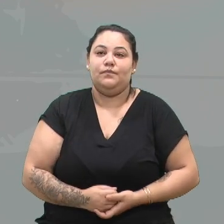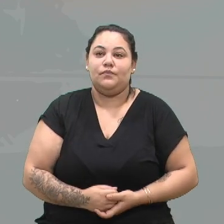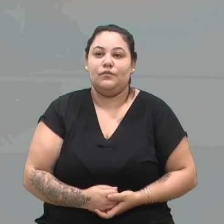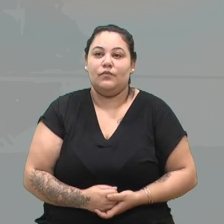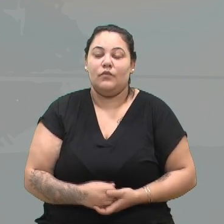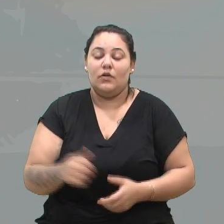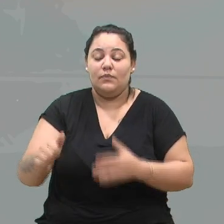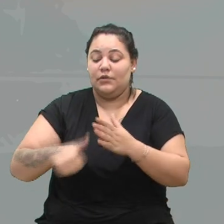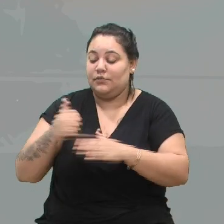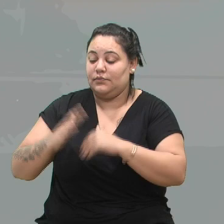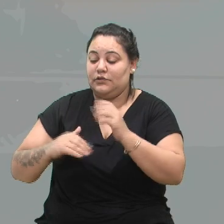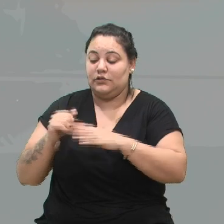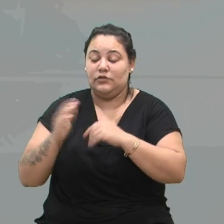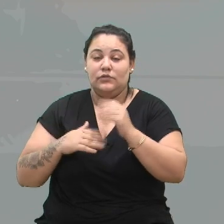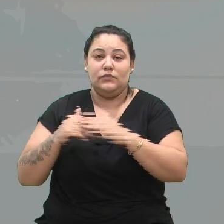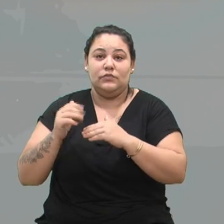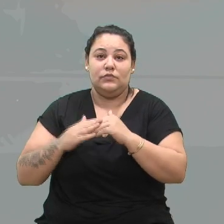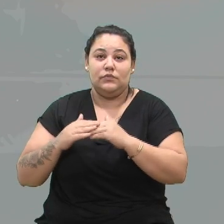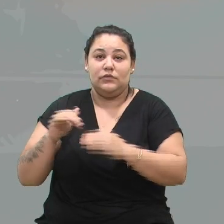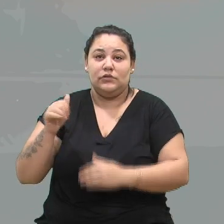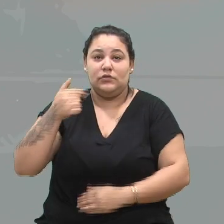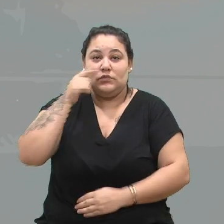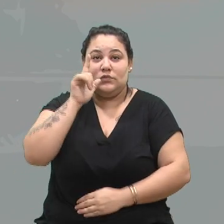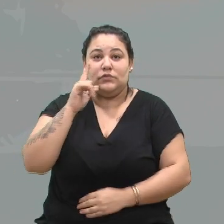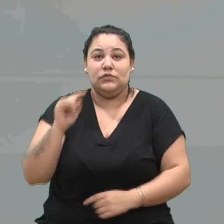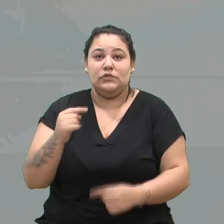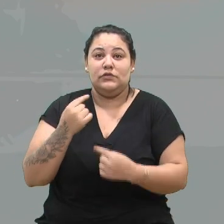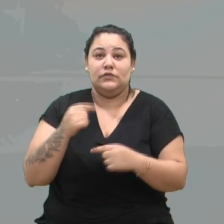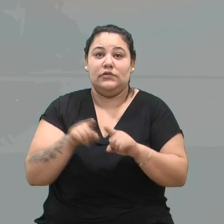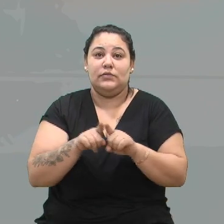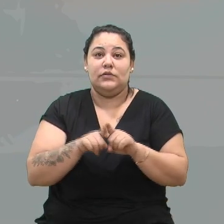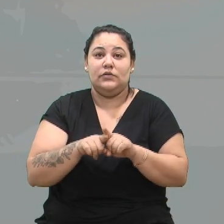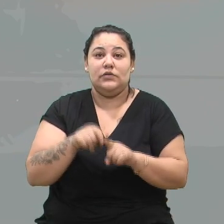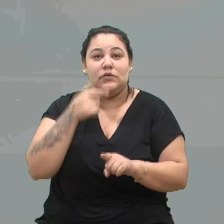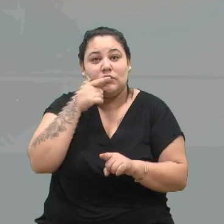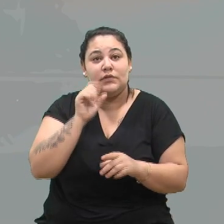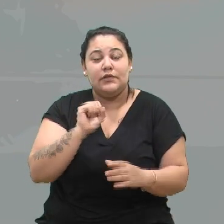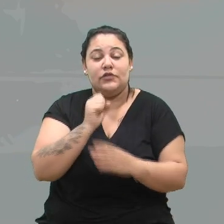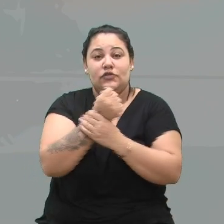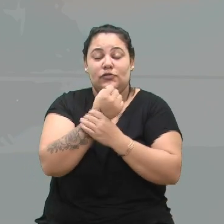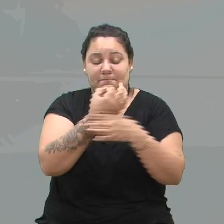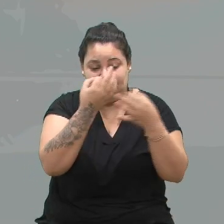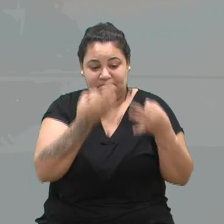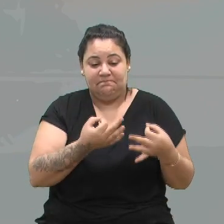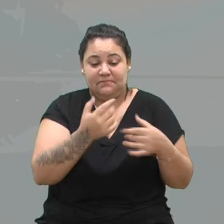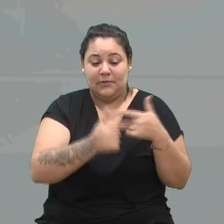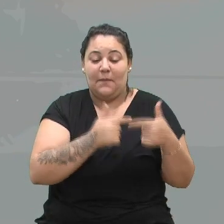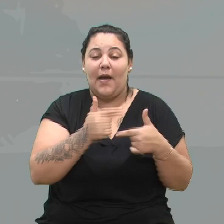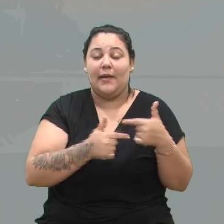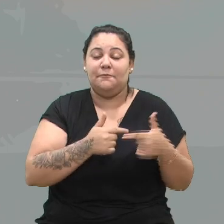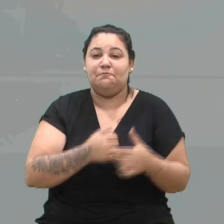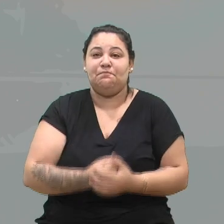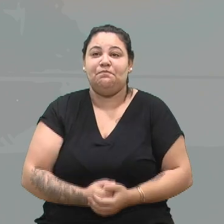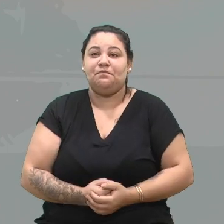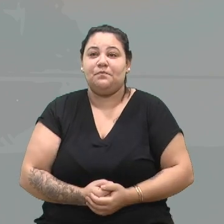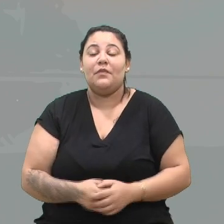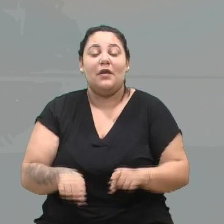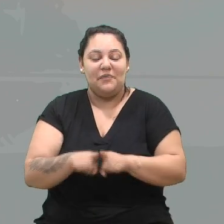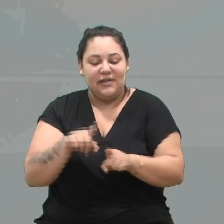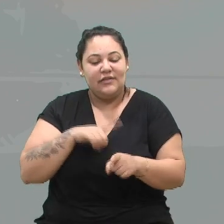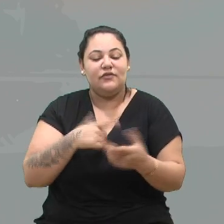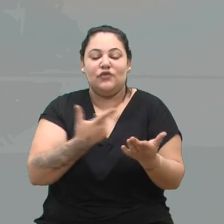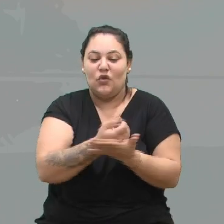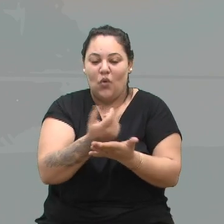para vencer desafios da segurança pública municipal e garantir a eficiência. Compras na segurança pública, investimento,